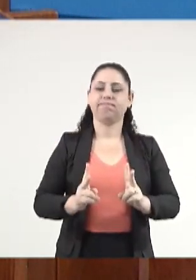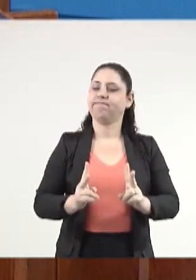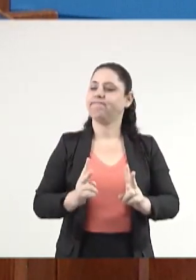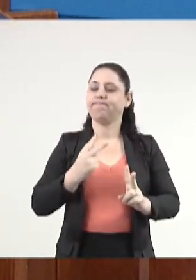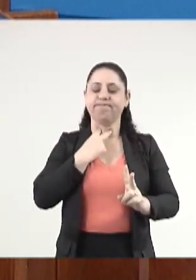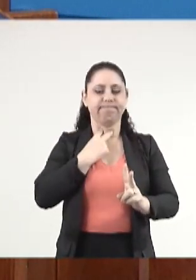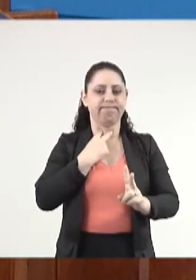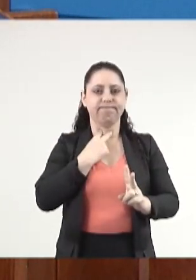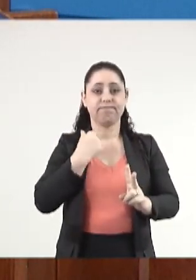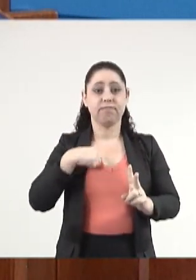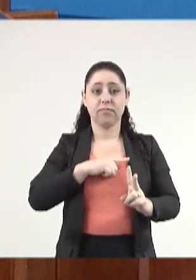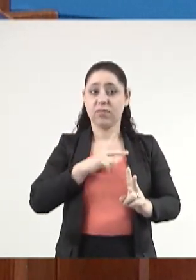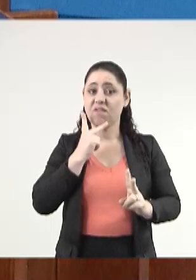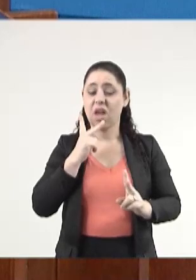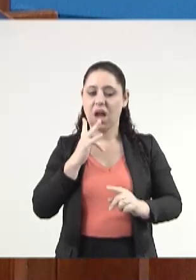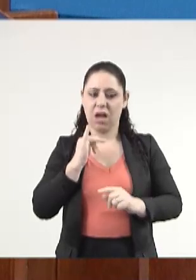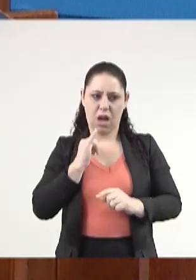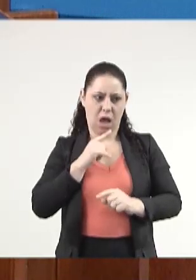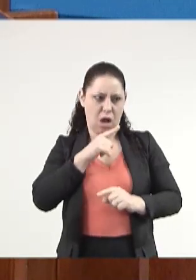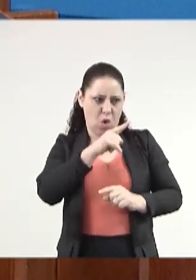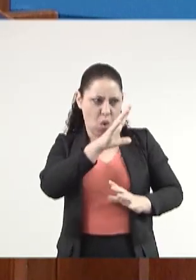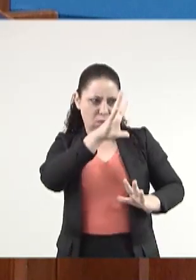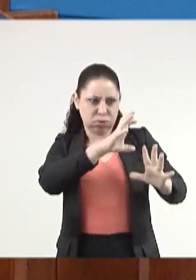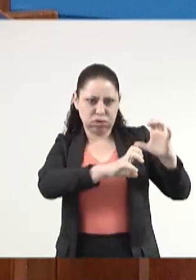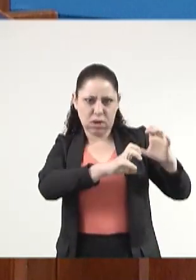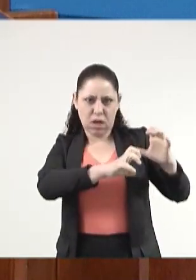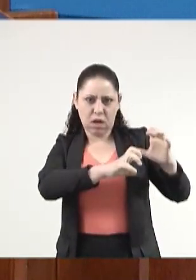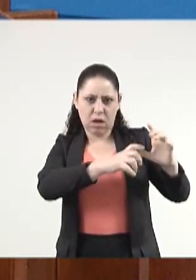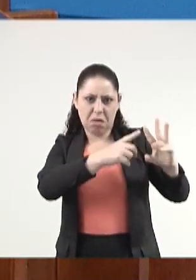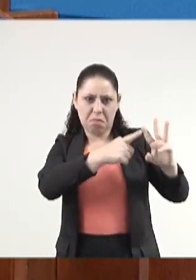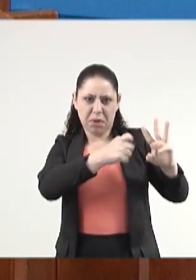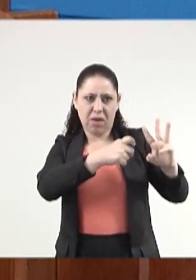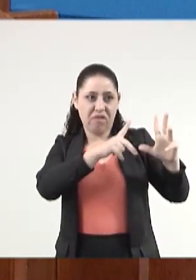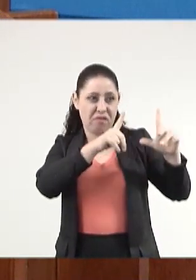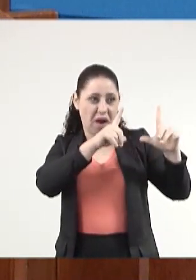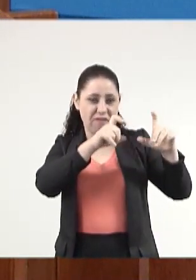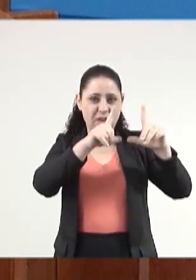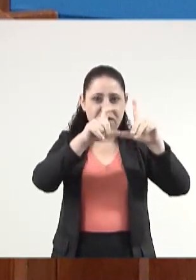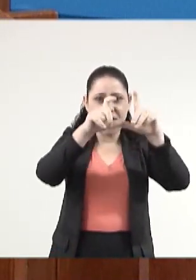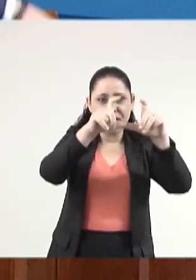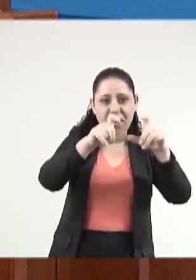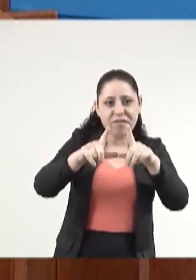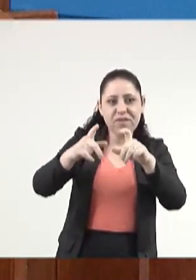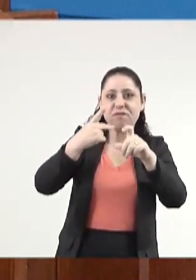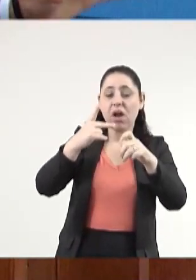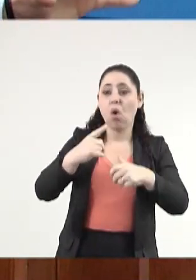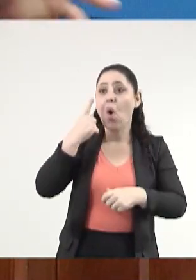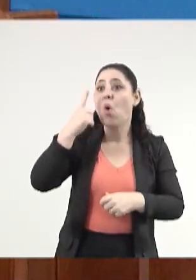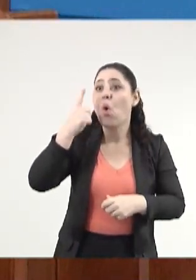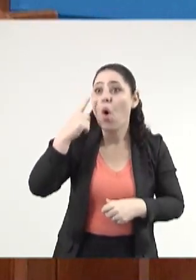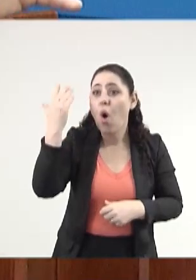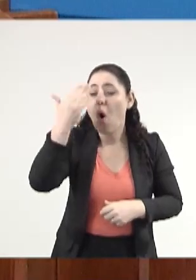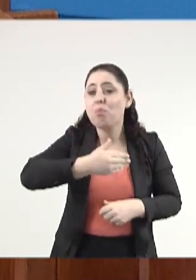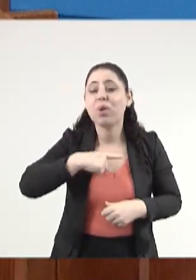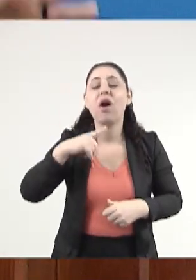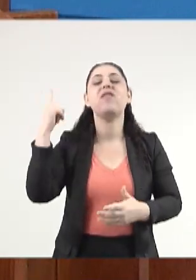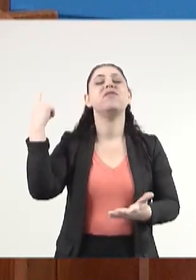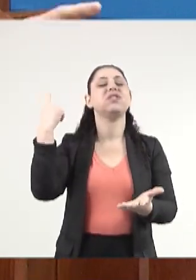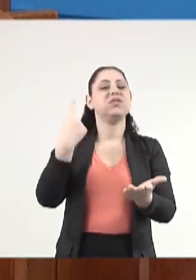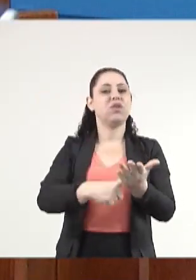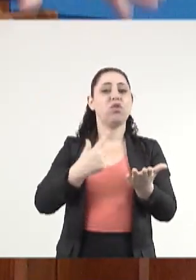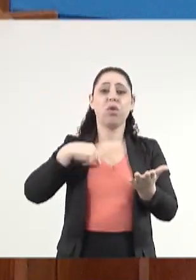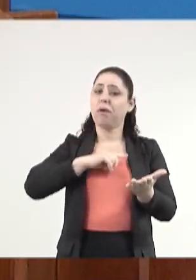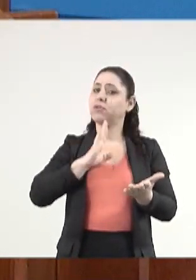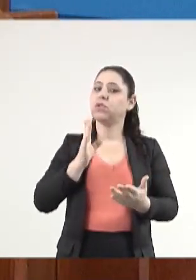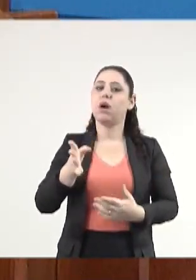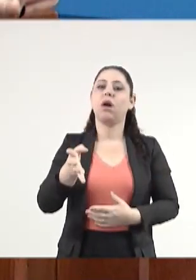dá. E eu não vou numa área indígena em conflito para tirar foto, para falar, olha aqui, constatar o que nós